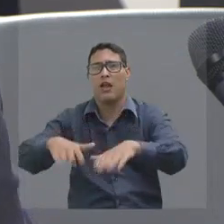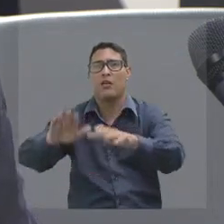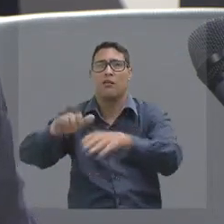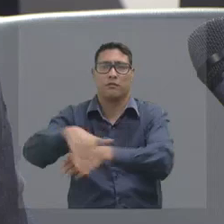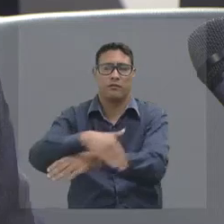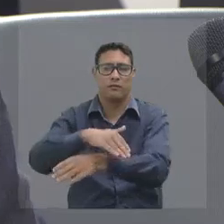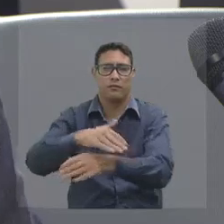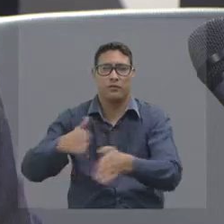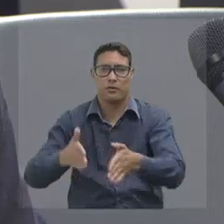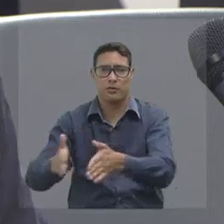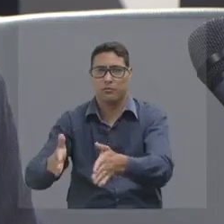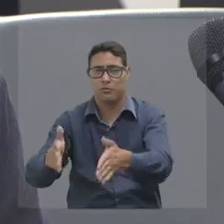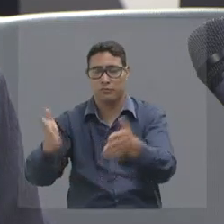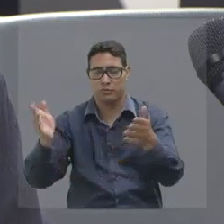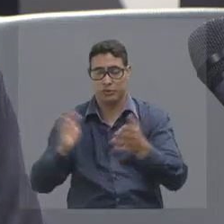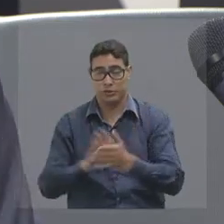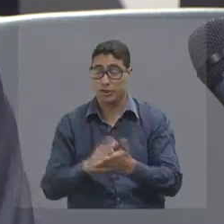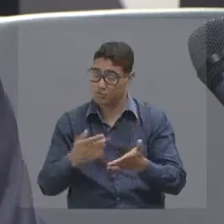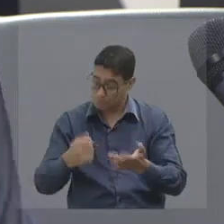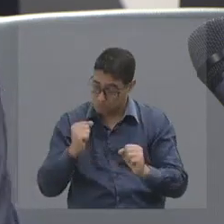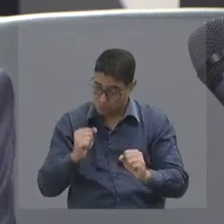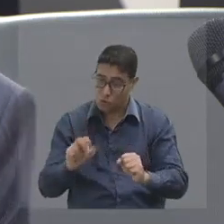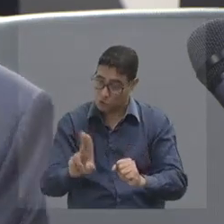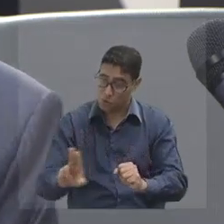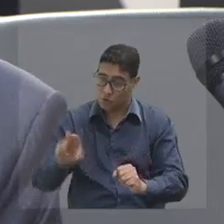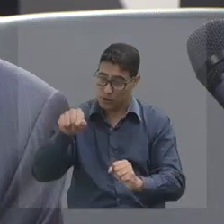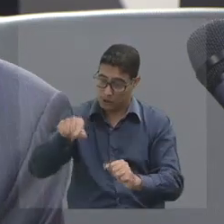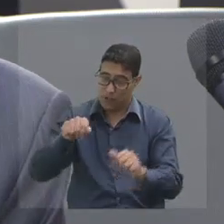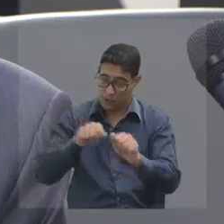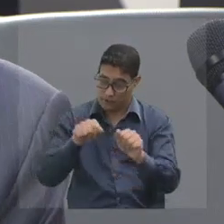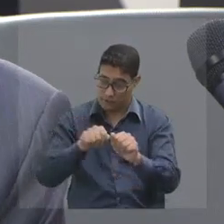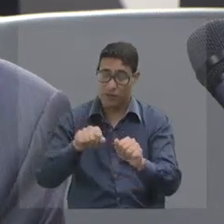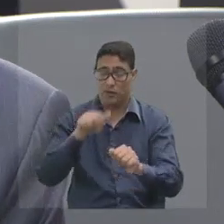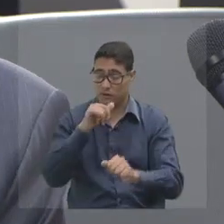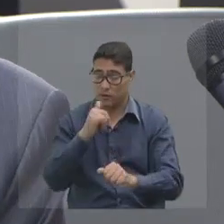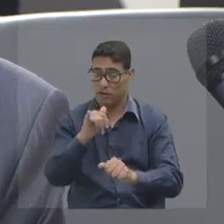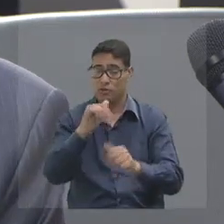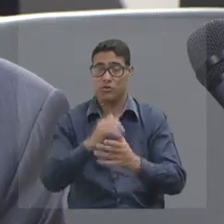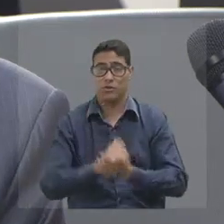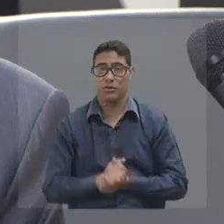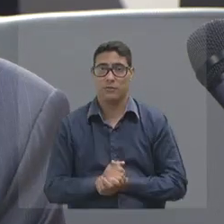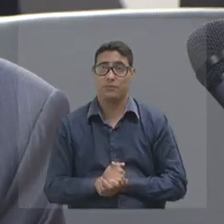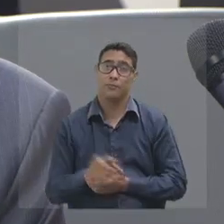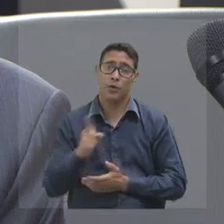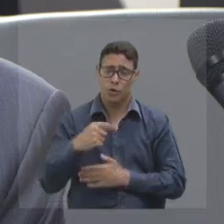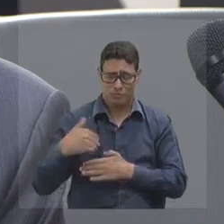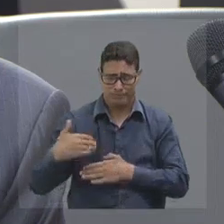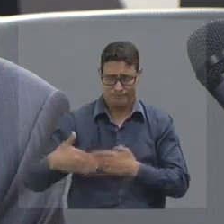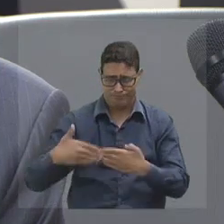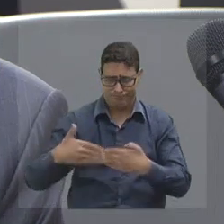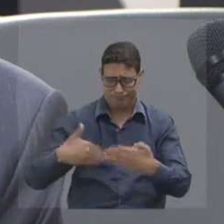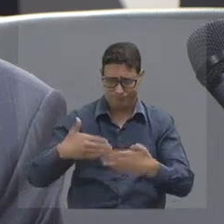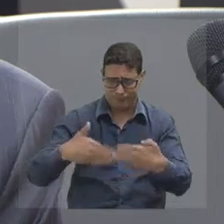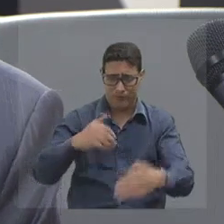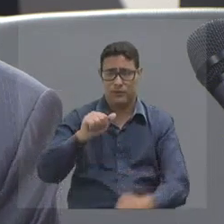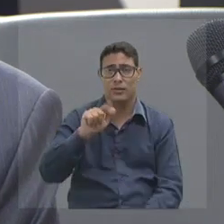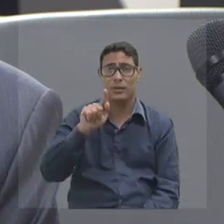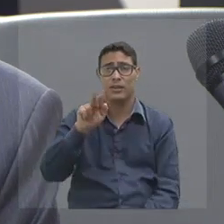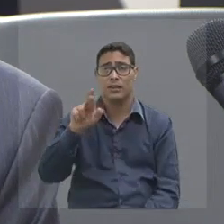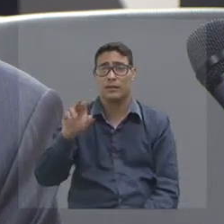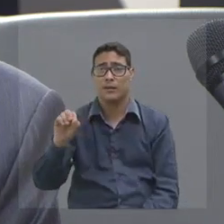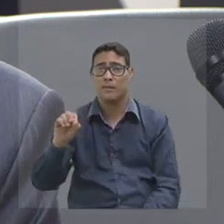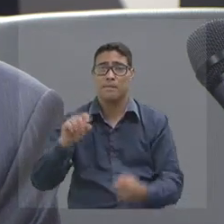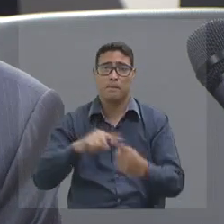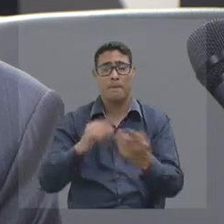que esqueceram de fazer uma colocação aqui vou fazer rapidinho o avanço do Agro e que a maioria dos produtores Realmente são